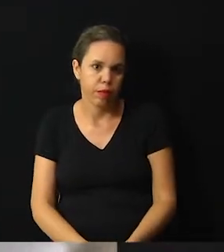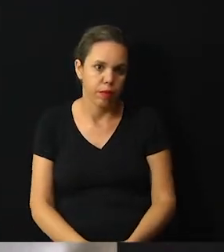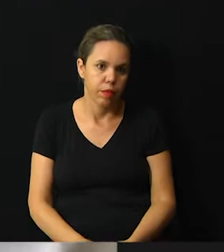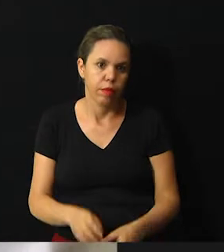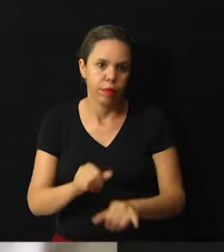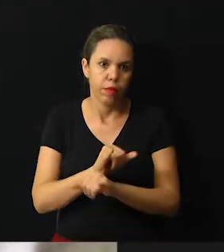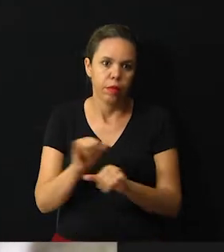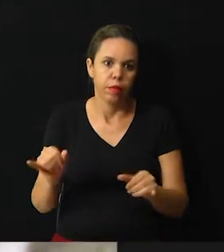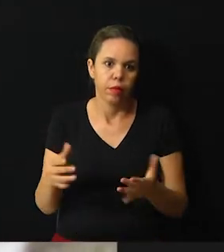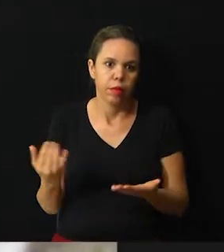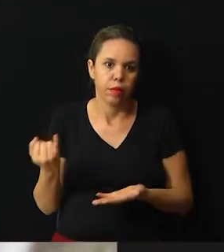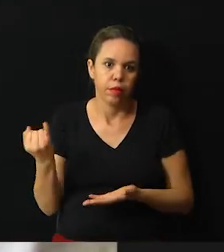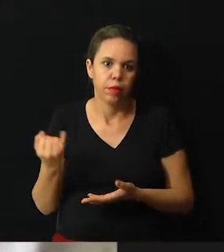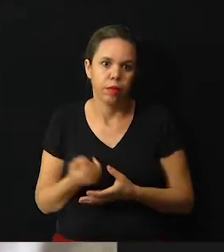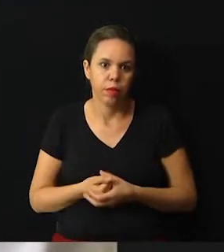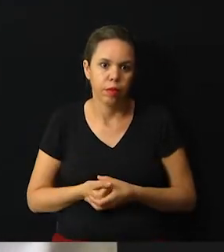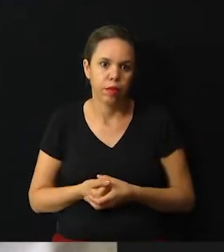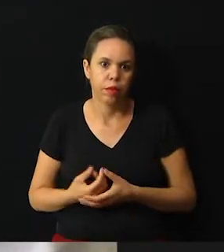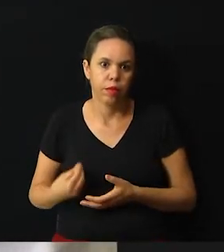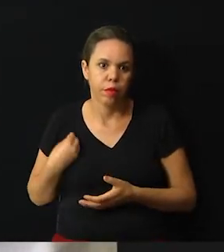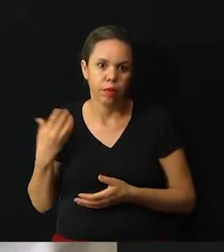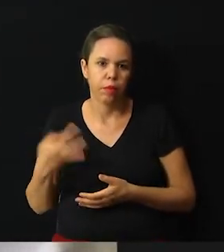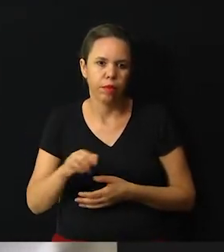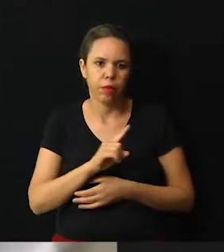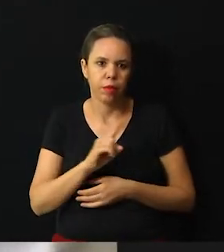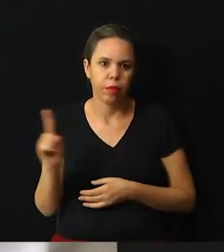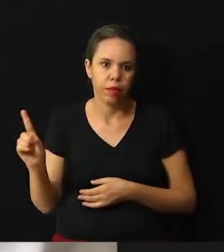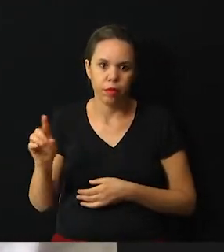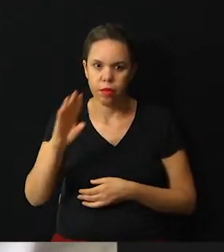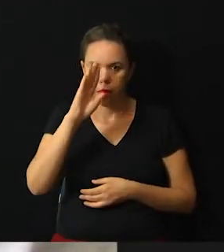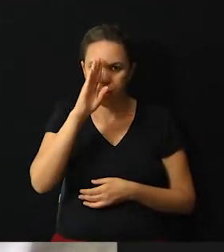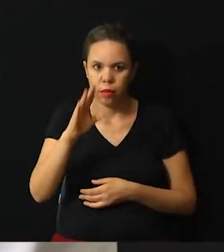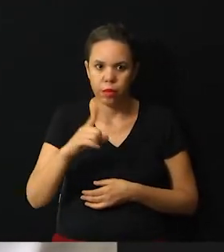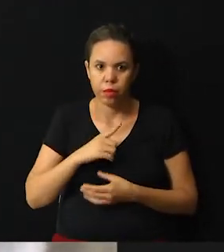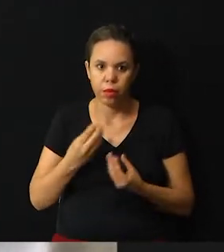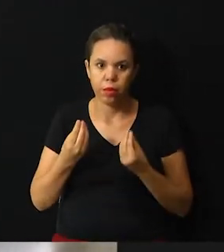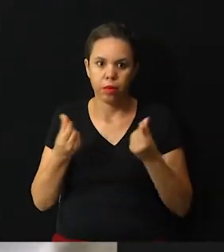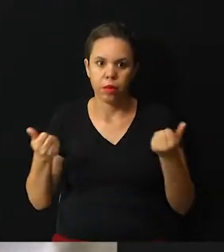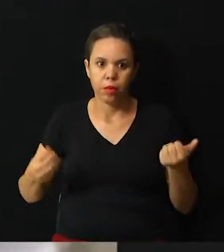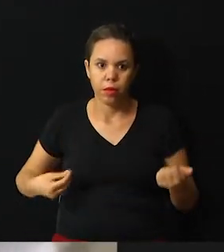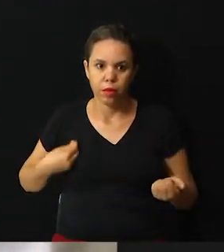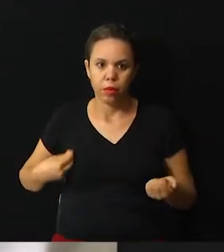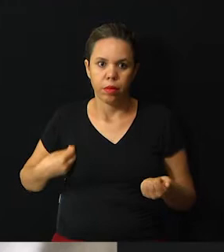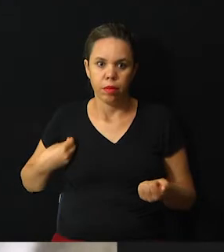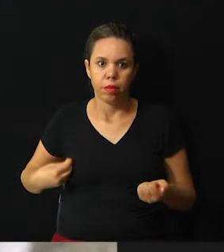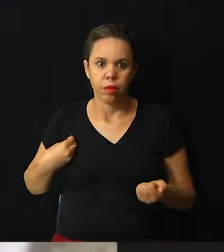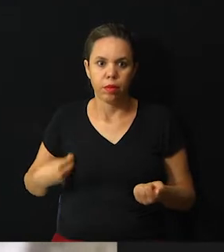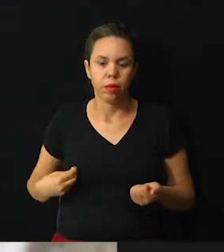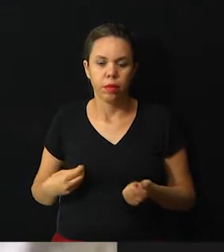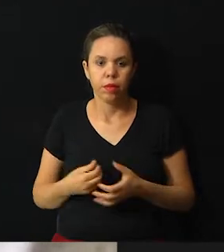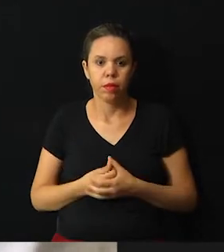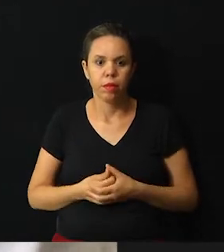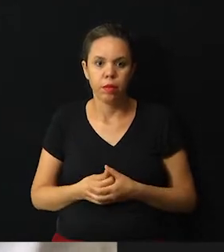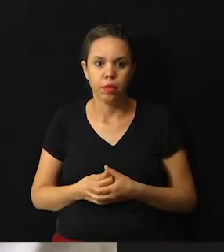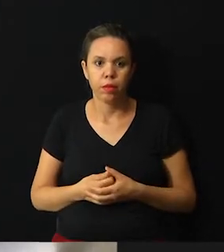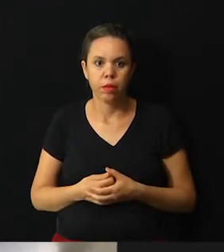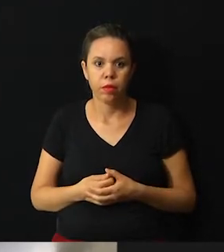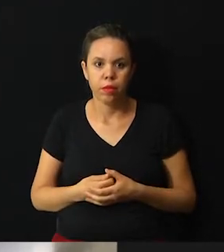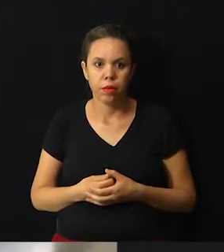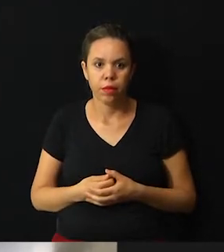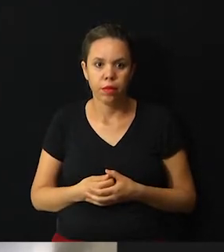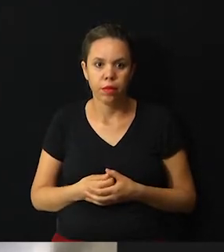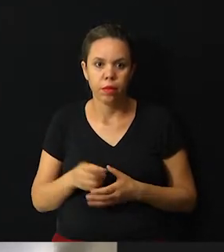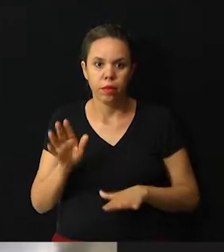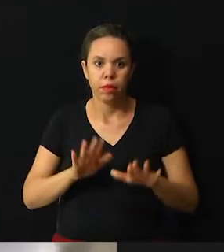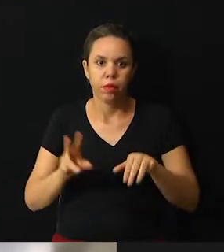Pois é, o recado é o seguinte: o importante é viver sem dor. Isso é o principal e ter qualidade de vida. Para você ter qualidade de vida,